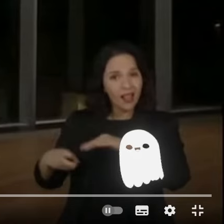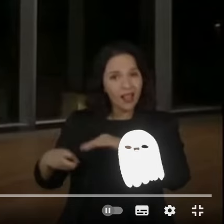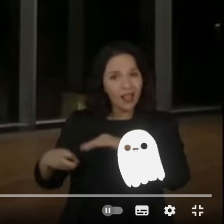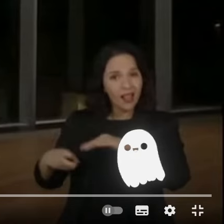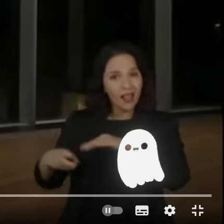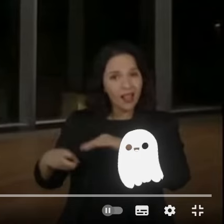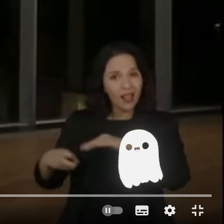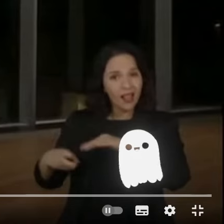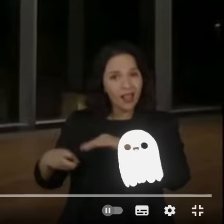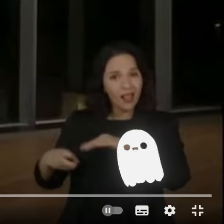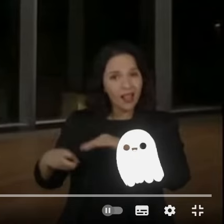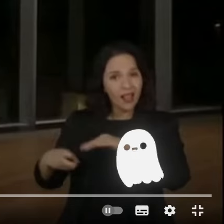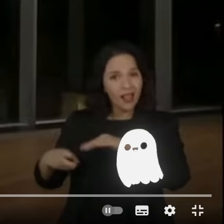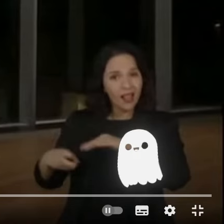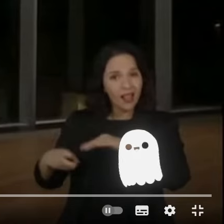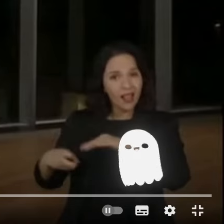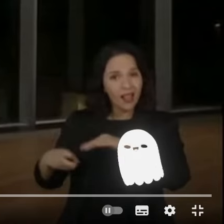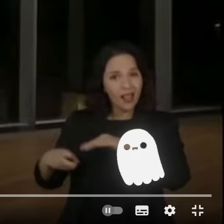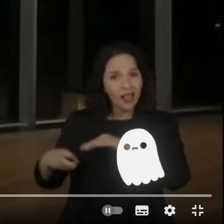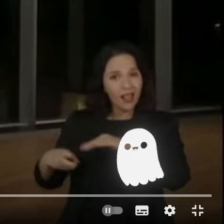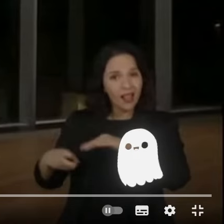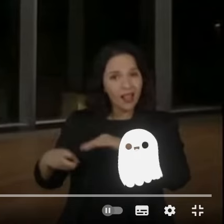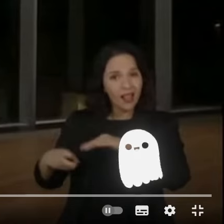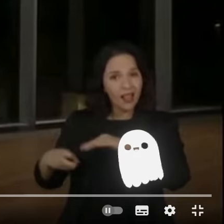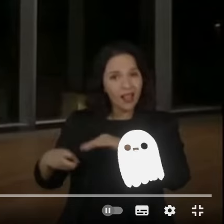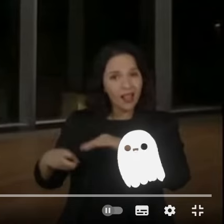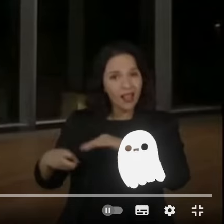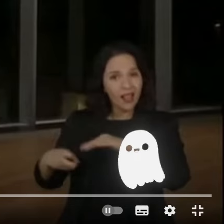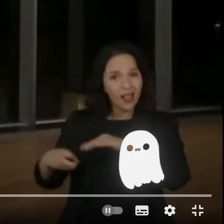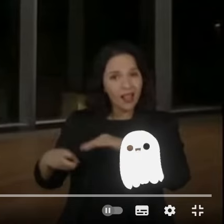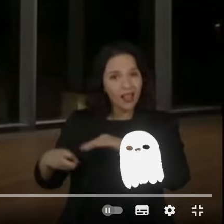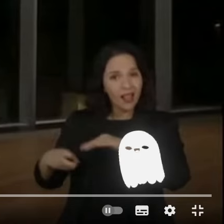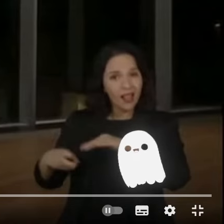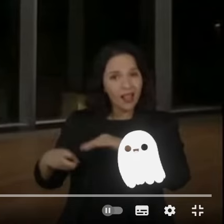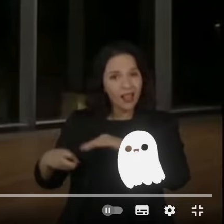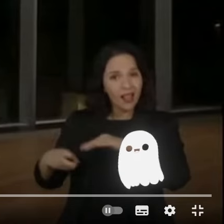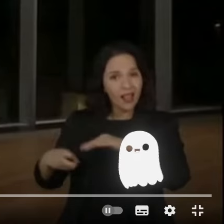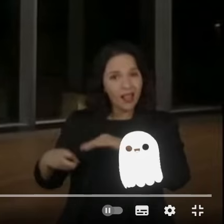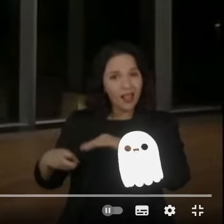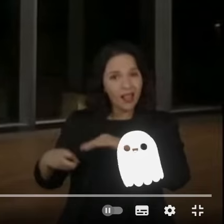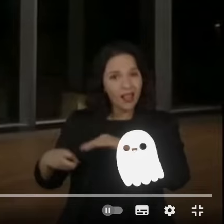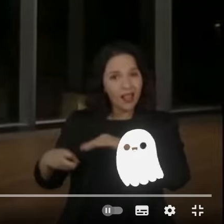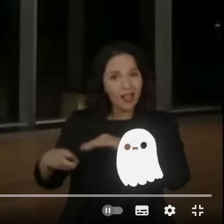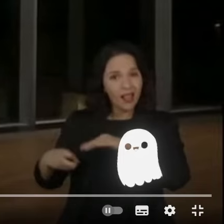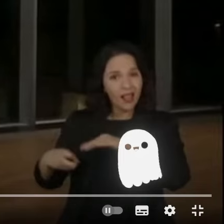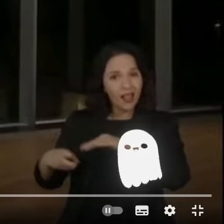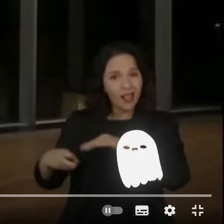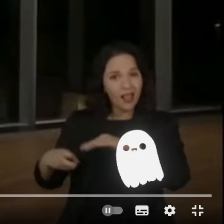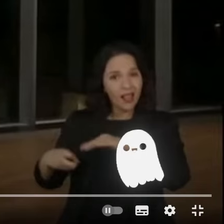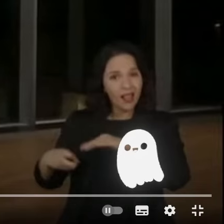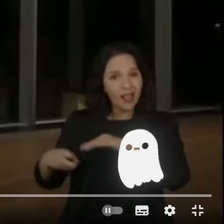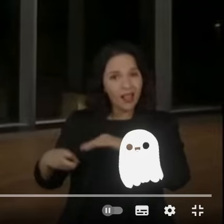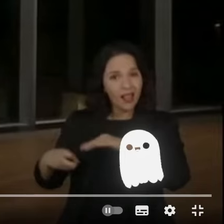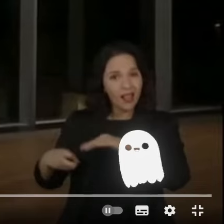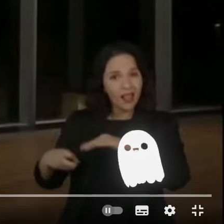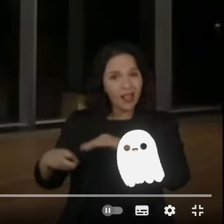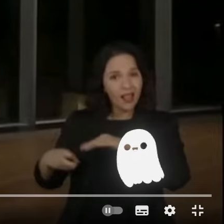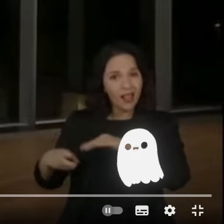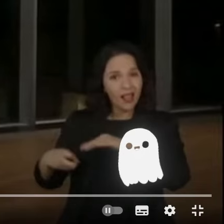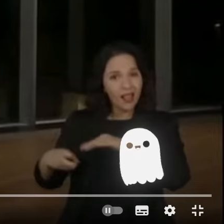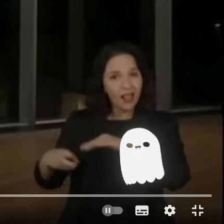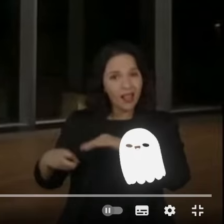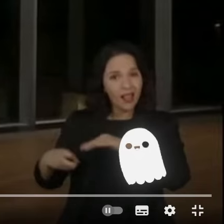Adorei. Sim, aí tem a... Eu já contei isso em um podcast também com a Mabê, de uma casa abandonada que